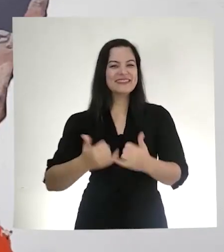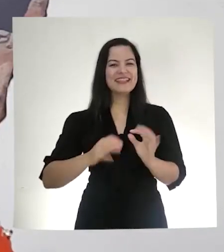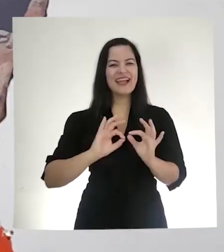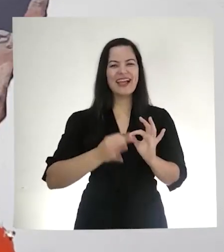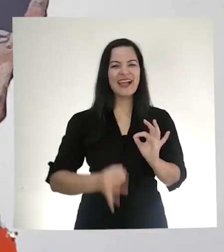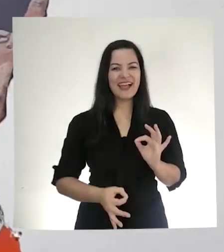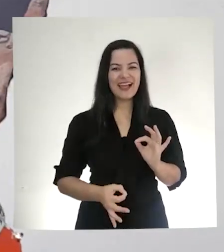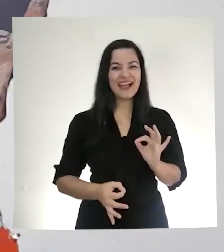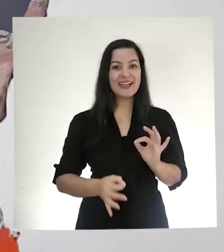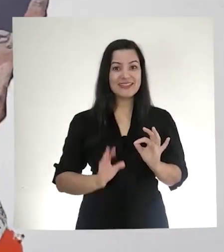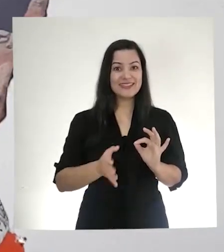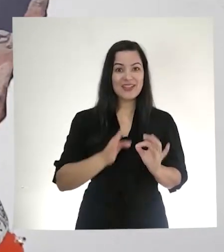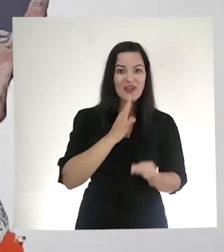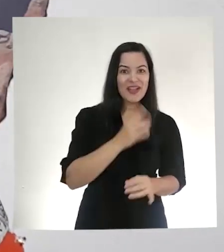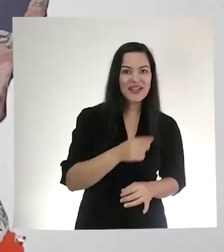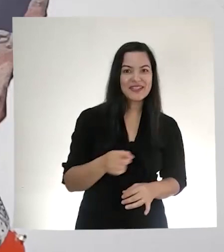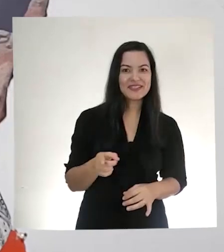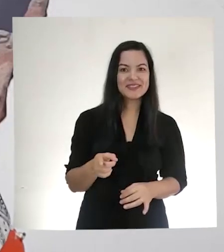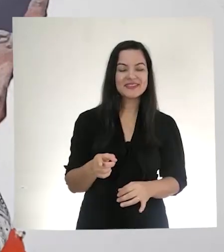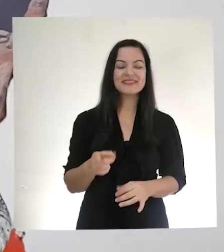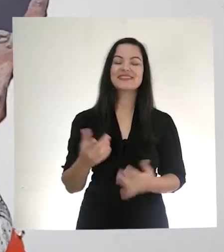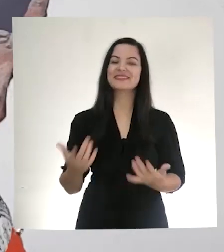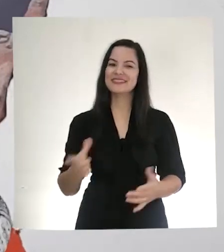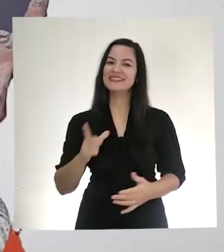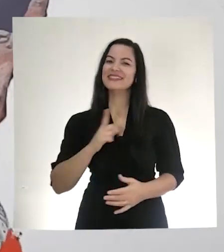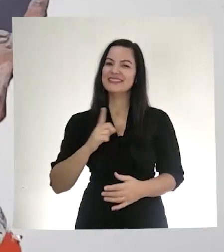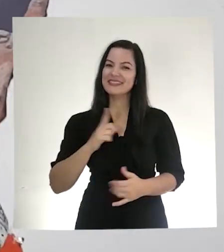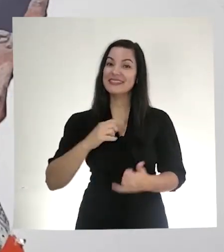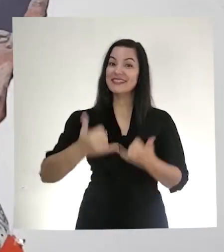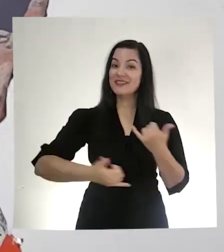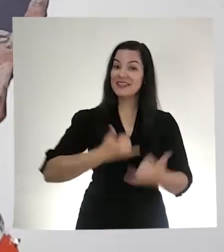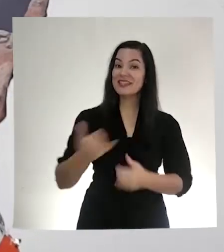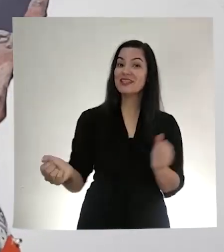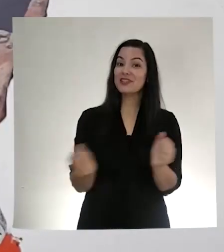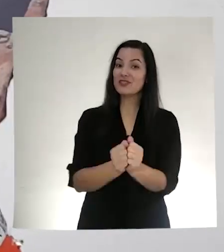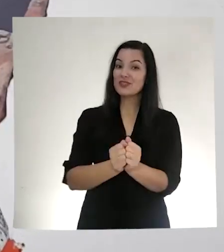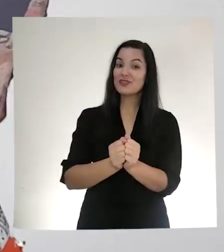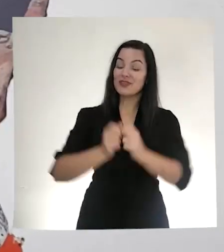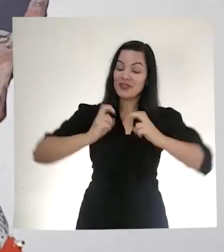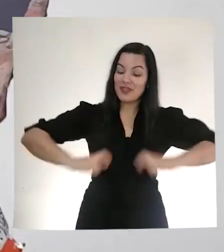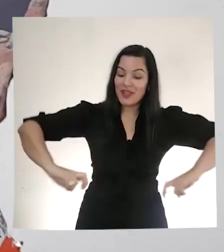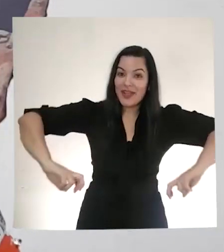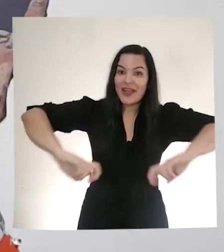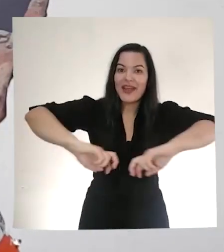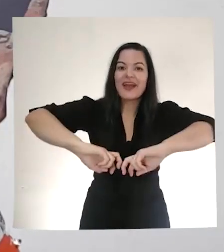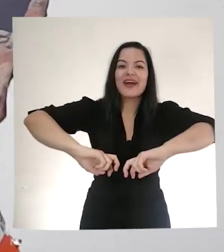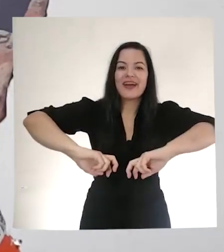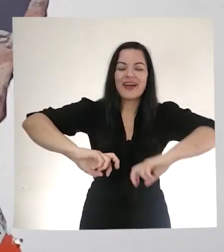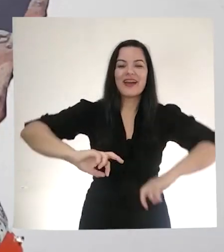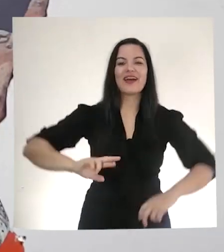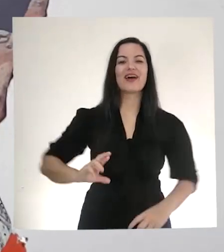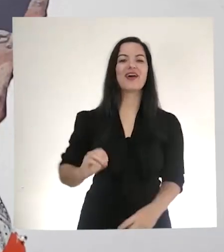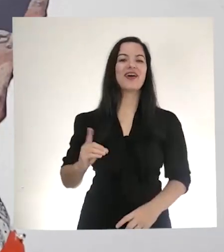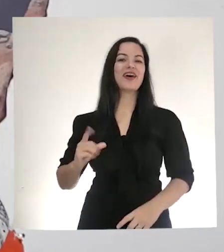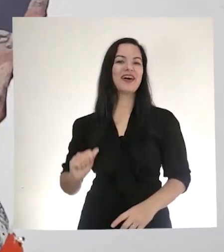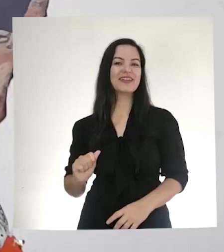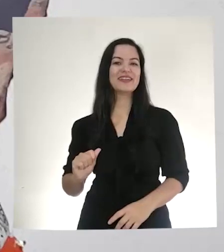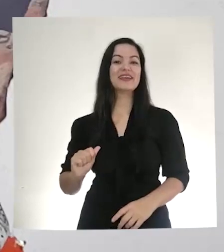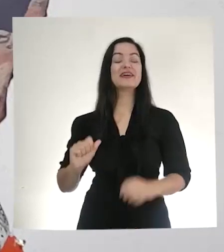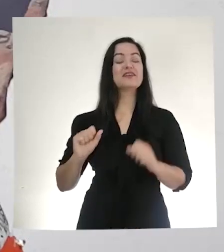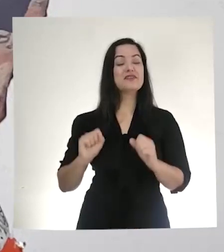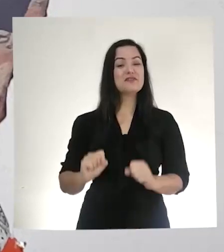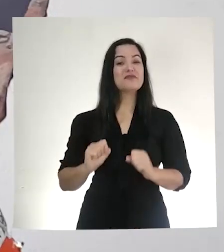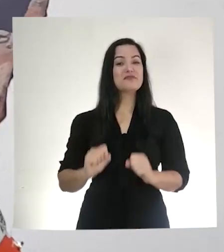Já ouviu? Com essa parlenda existe uma brincadeira de roda que é possível ser feita. Então elas